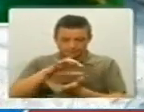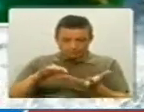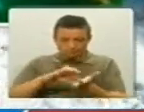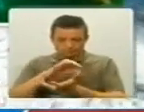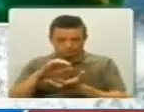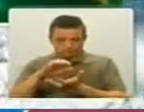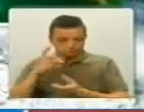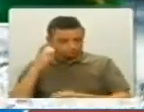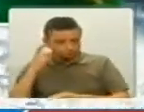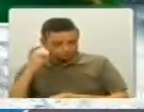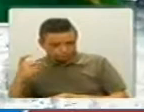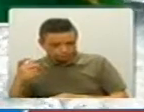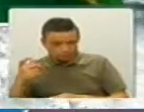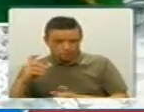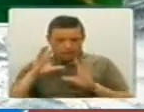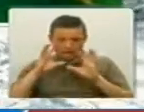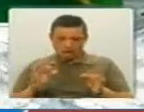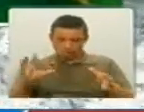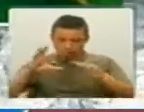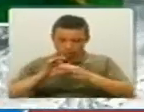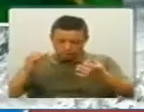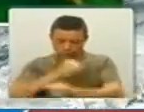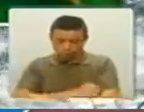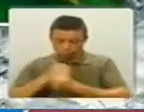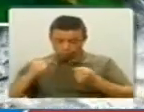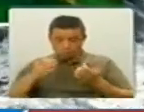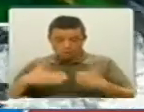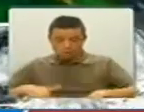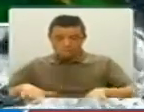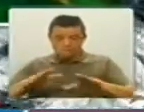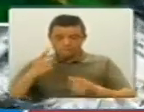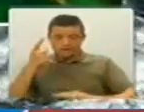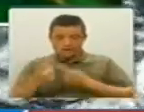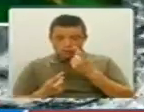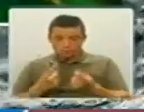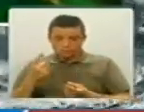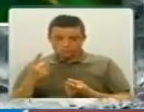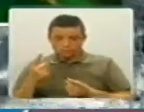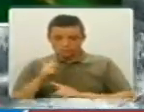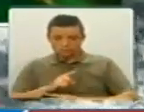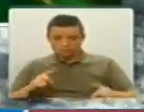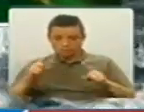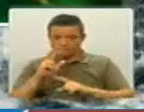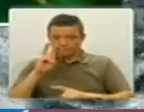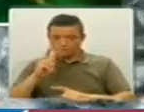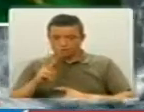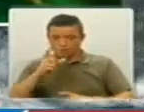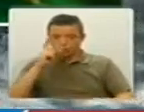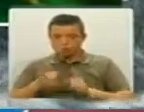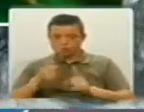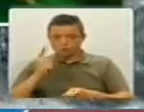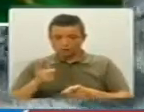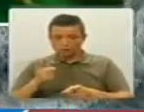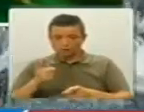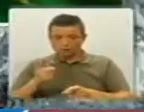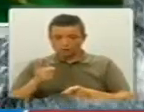rádio que está associado precisamente a este tipo de explosões. Só que muitas das vezes, ou pelo menos algumas das vezes, não é possível detectar precisamente esta emissão